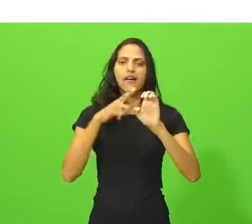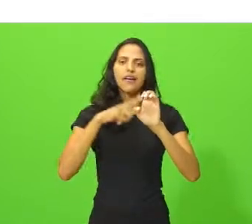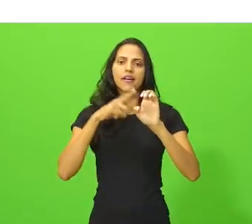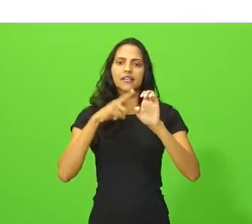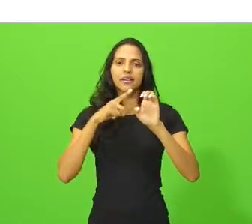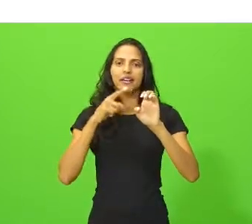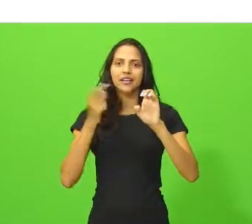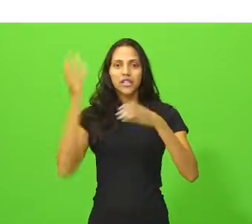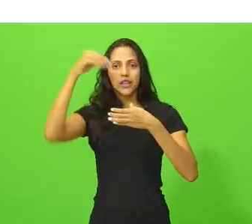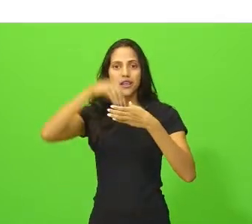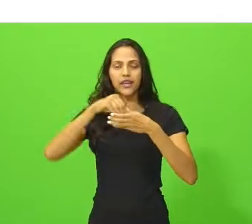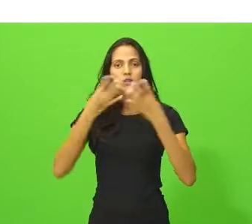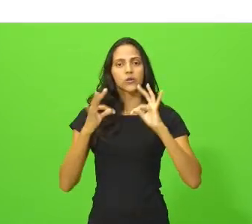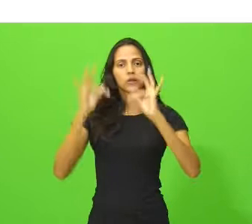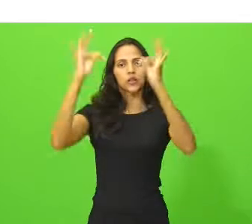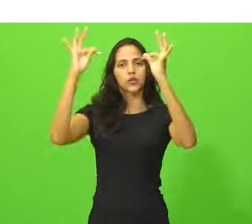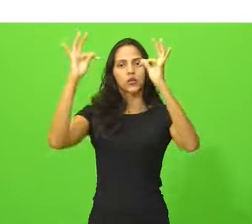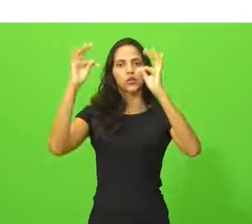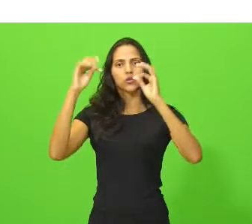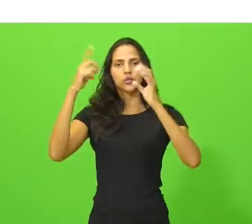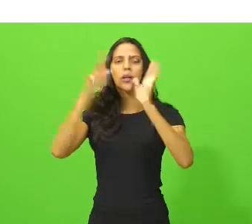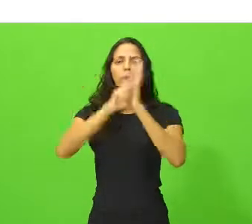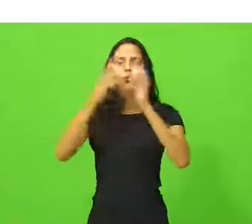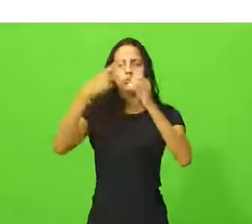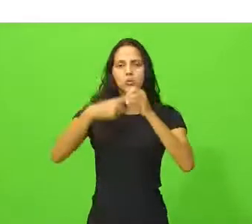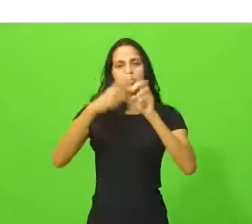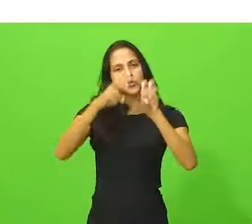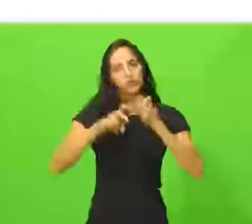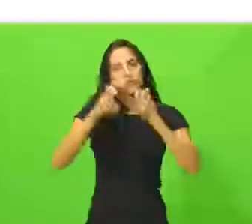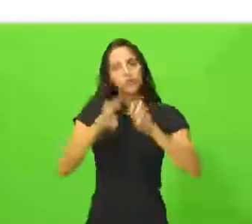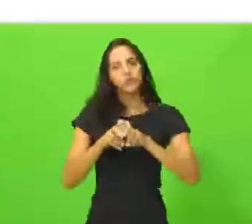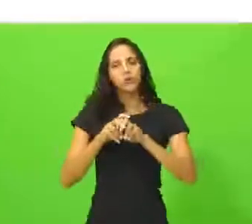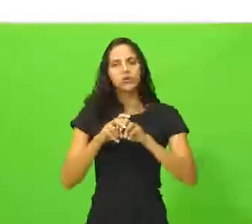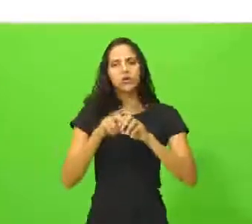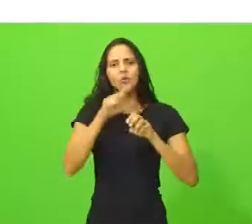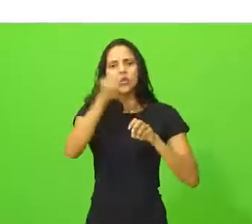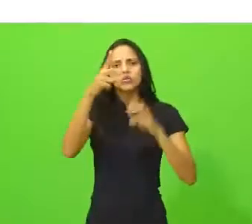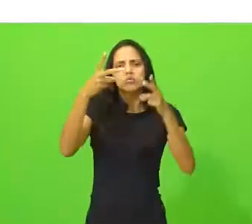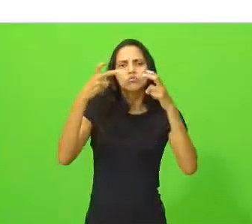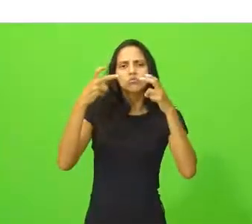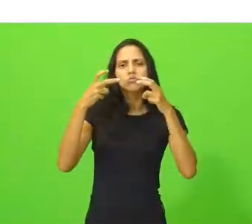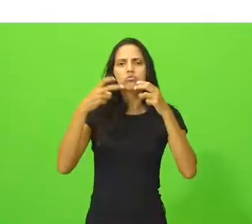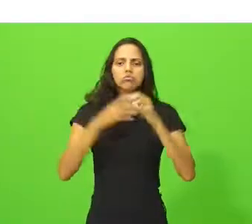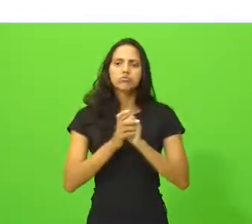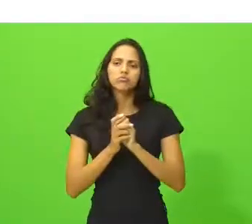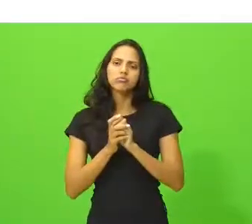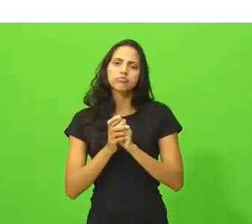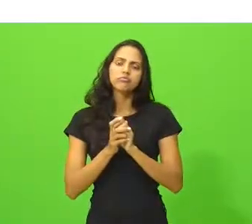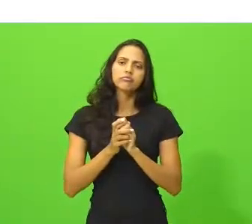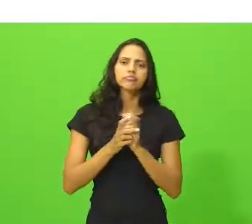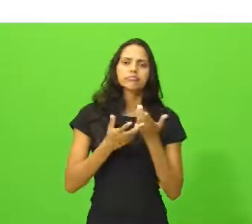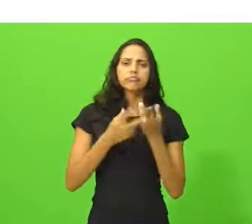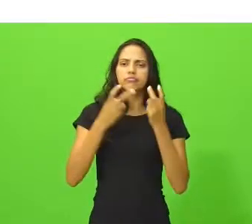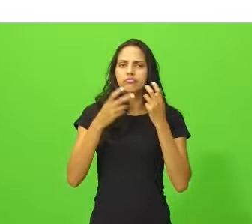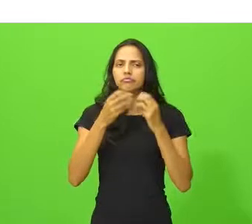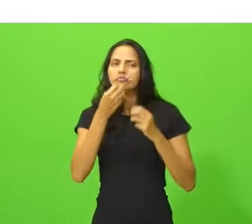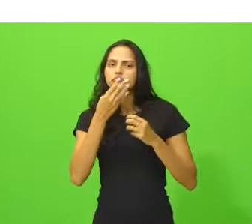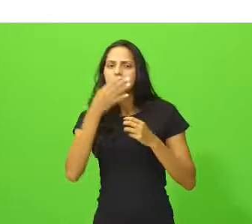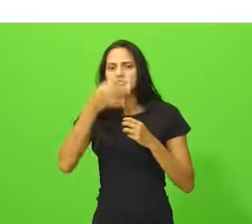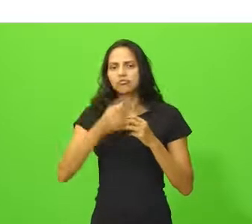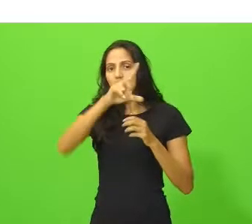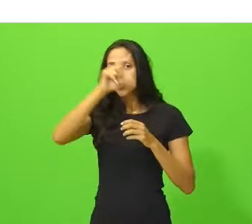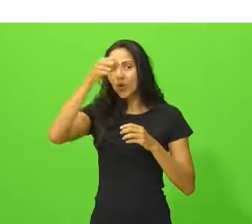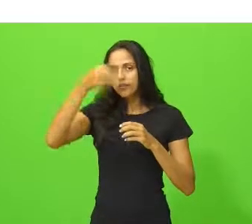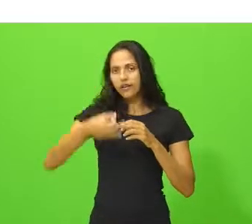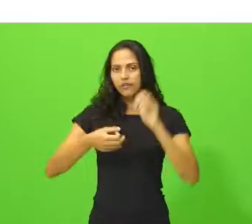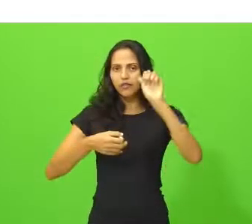introduz tecnologias à produção agrícola. Então também os senhores analisem. E a última questão, né, que foi tirada do Enem de